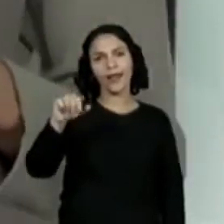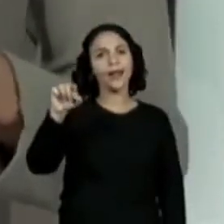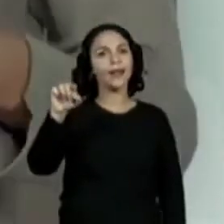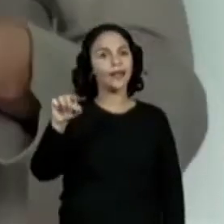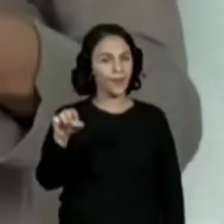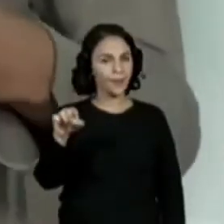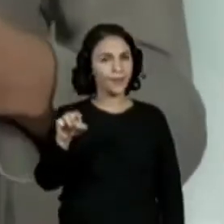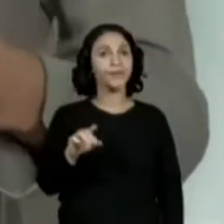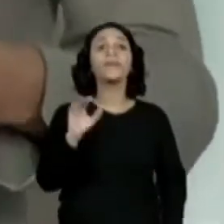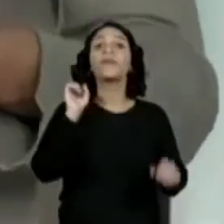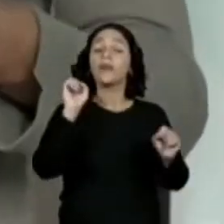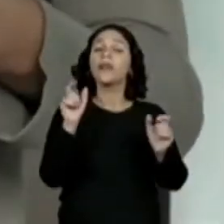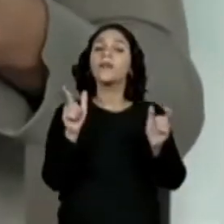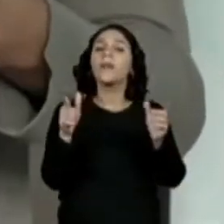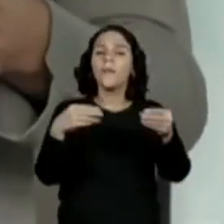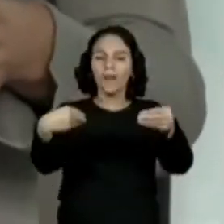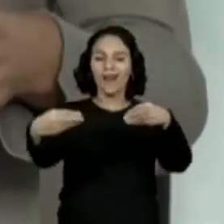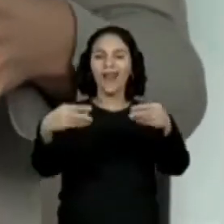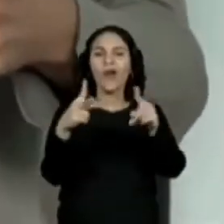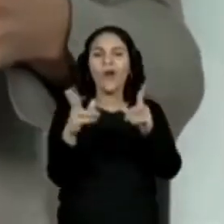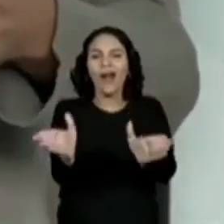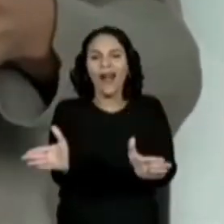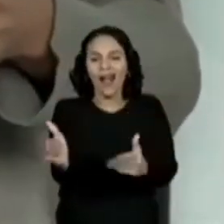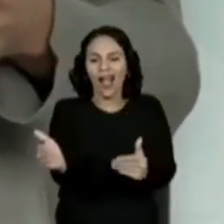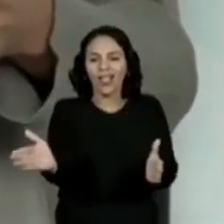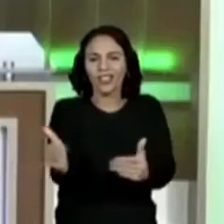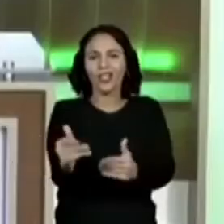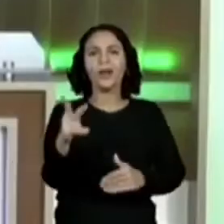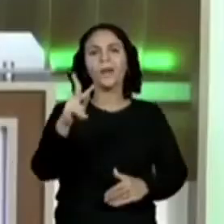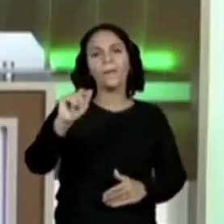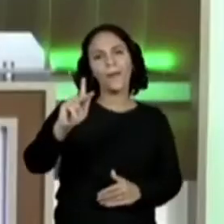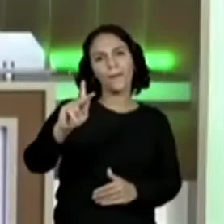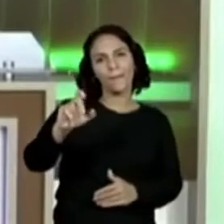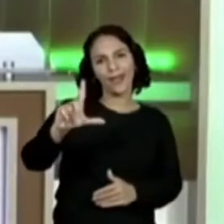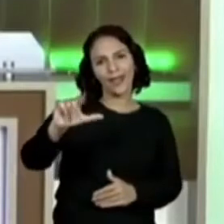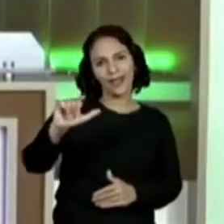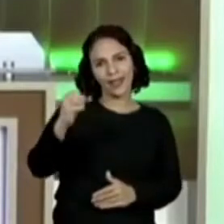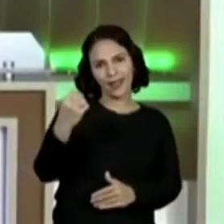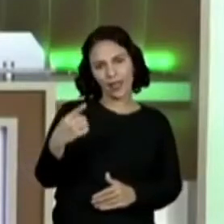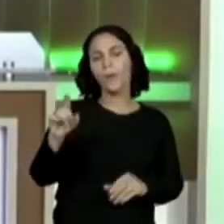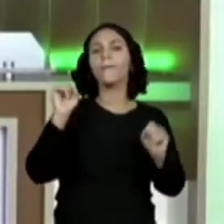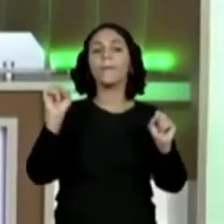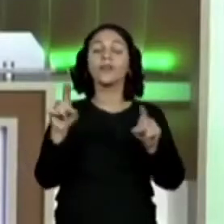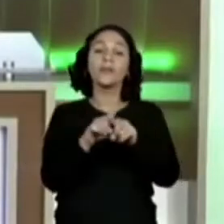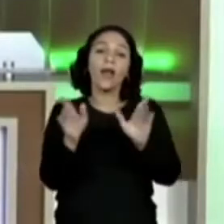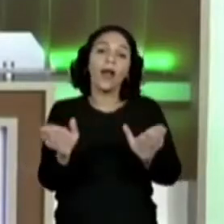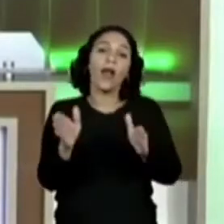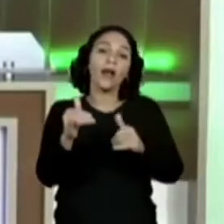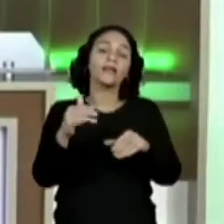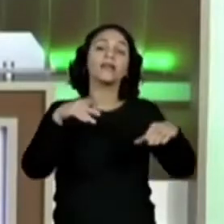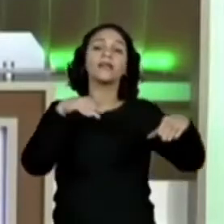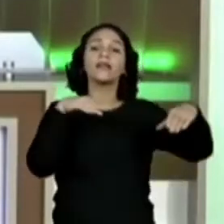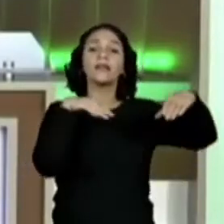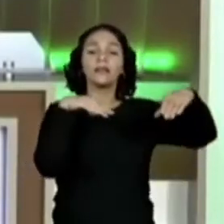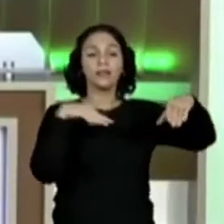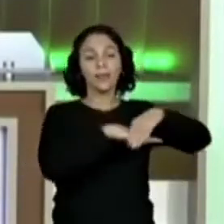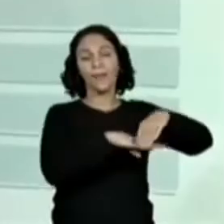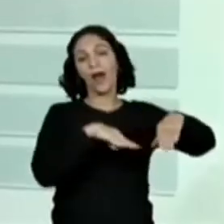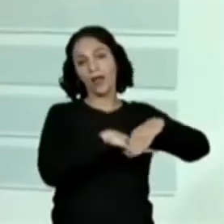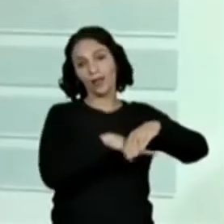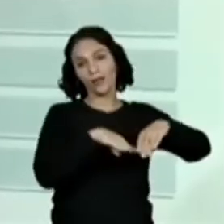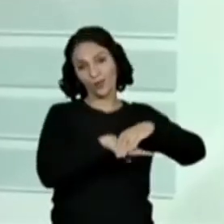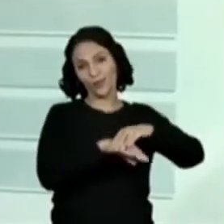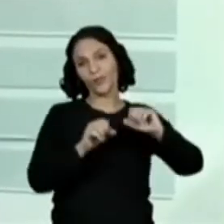usado papelão. E poderia ter construído essa caixa de uma outra maneira, a partir de uma caixa de sapato, por exemplo. Mas,